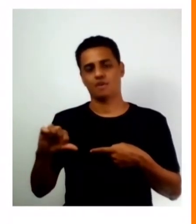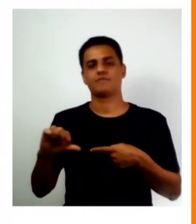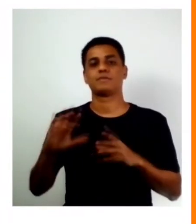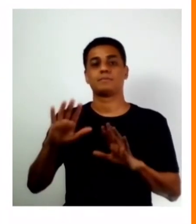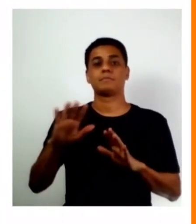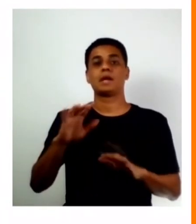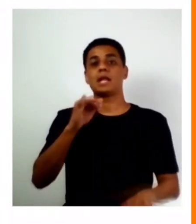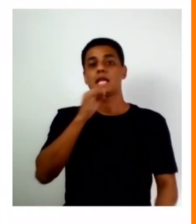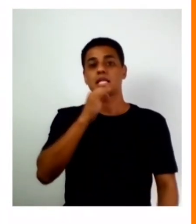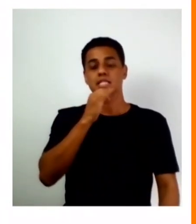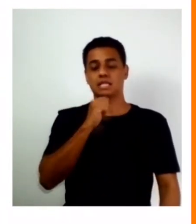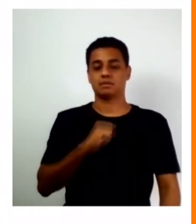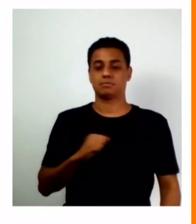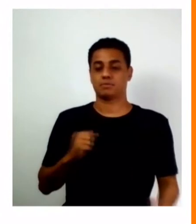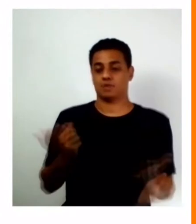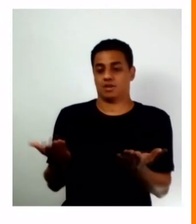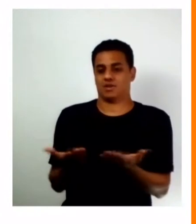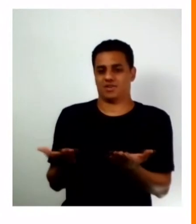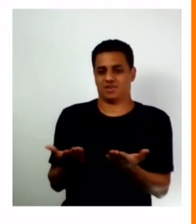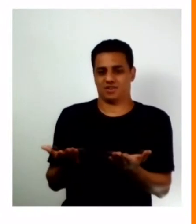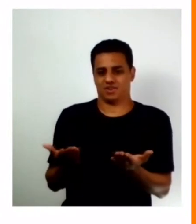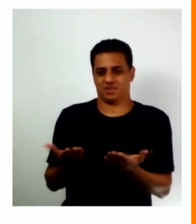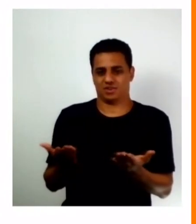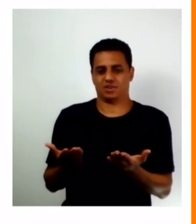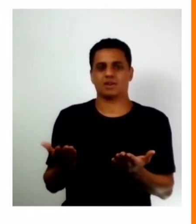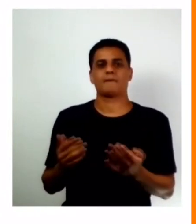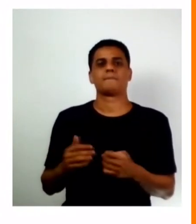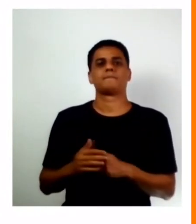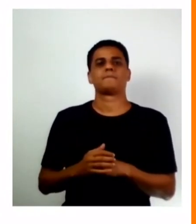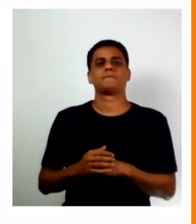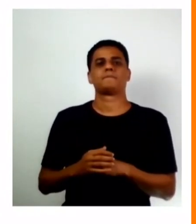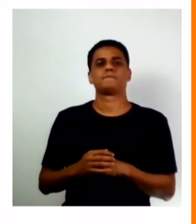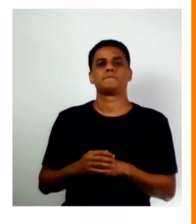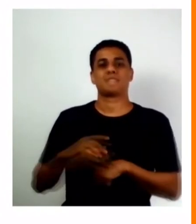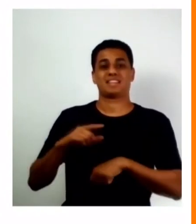evidenciado o que eu lhes dizei, uma brecha